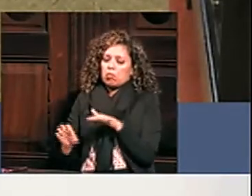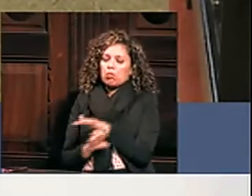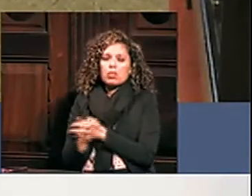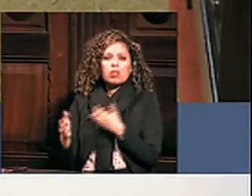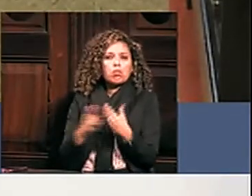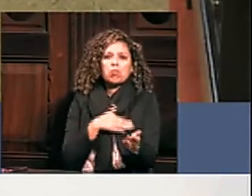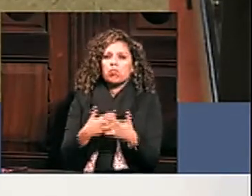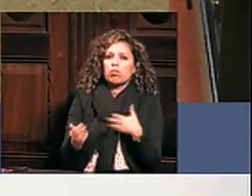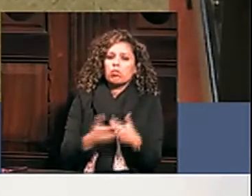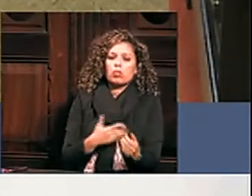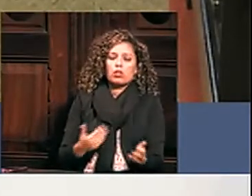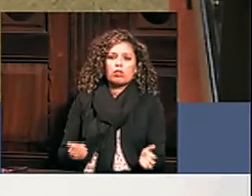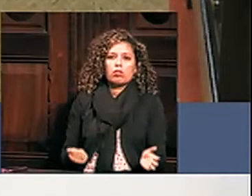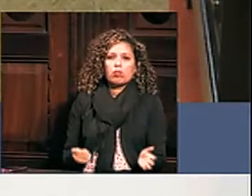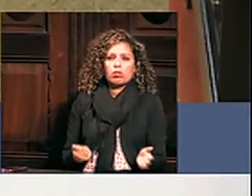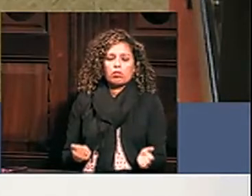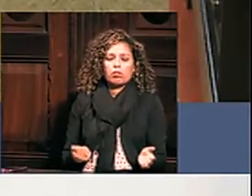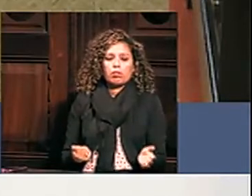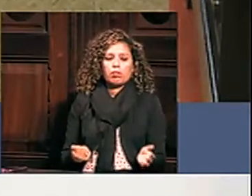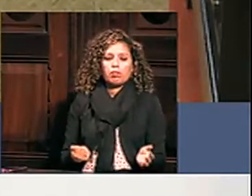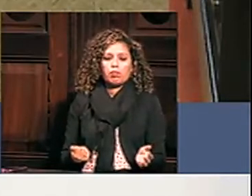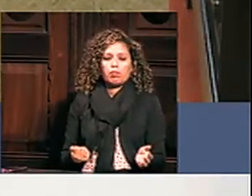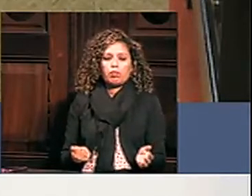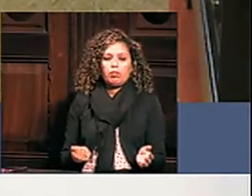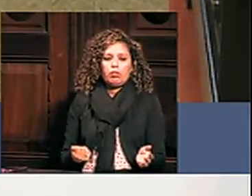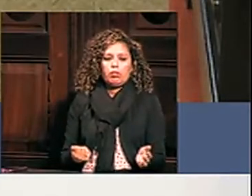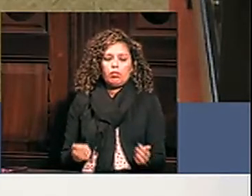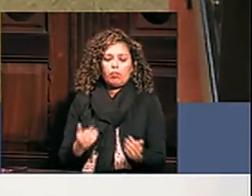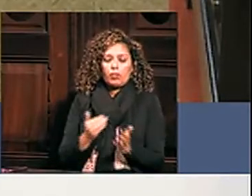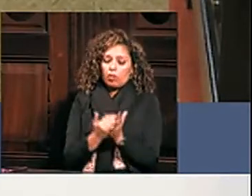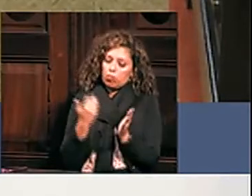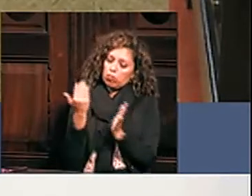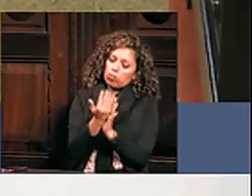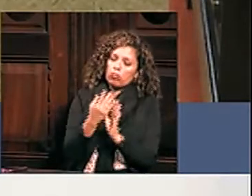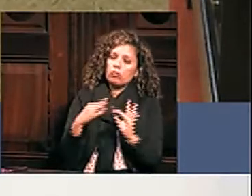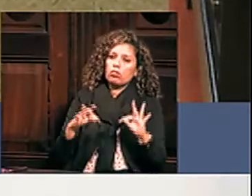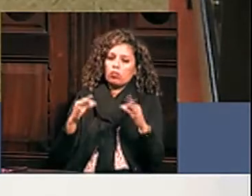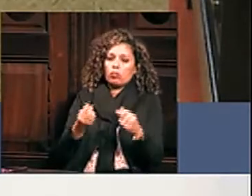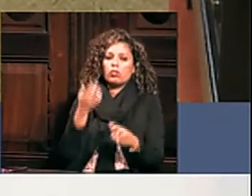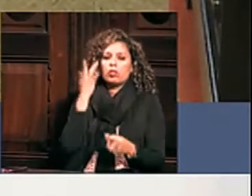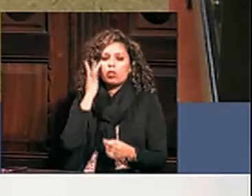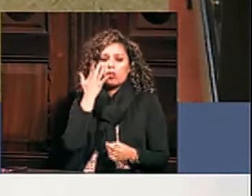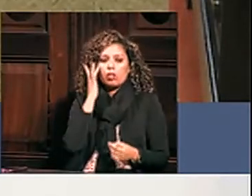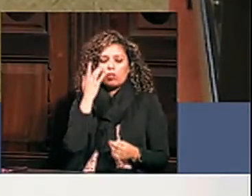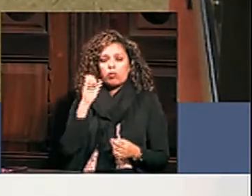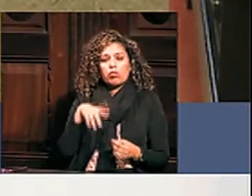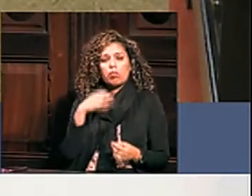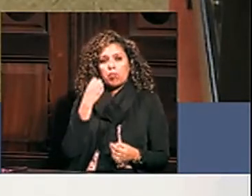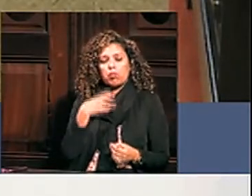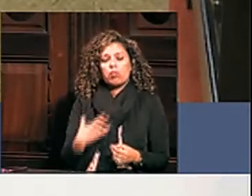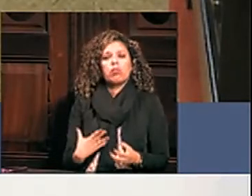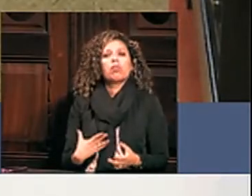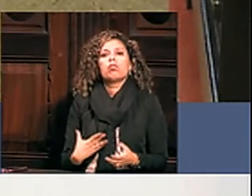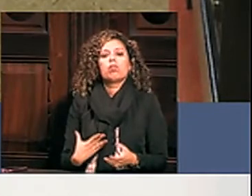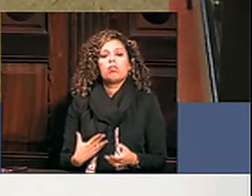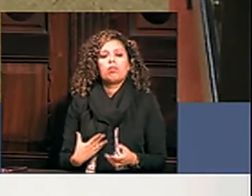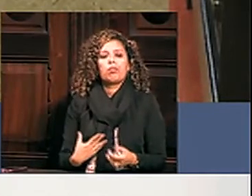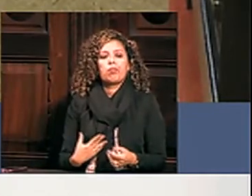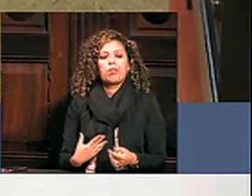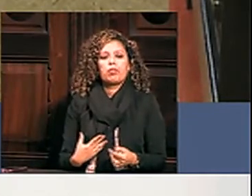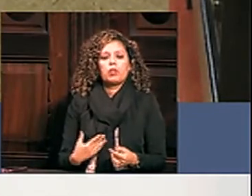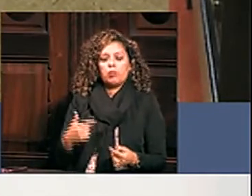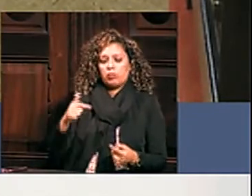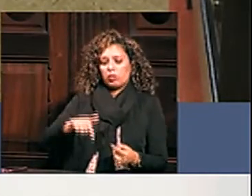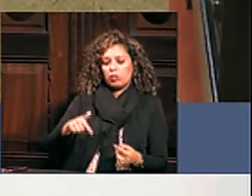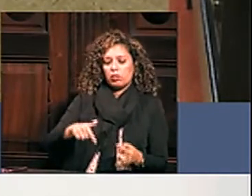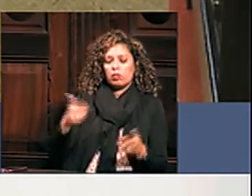terciário, tanto faz, ela perpassa tudo. Então, eu acho que foi um ganho que essa